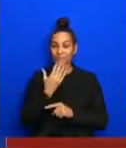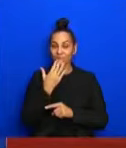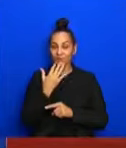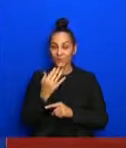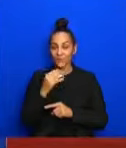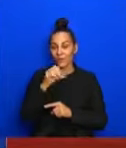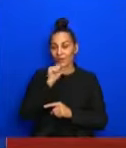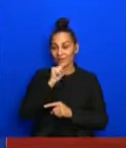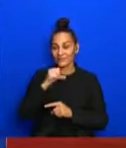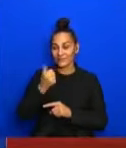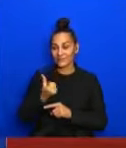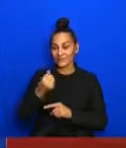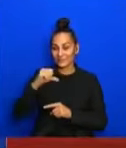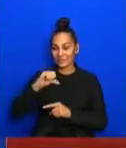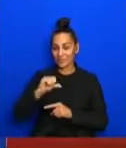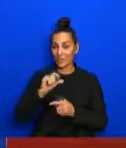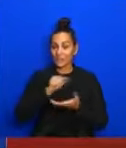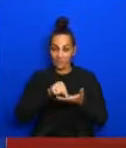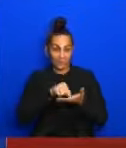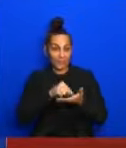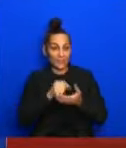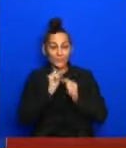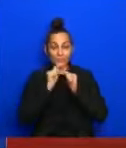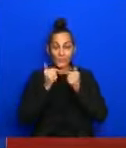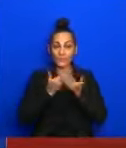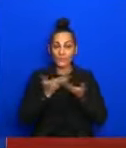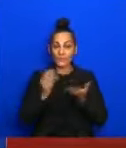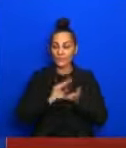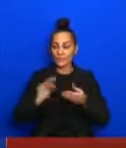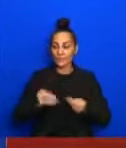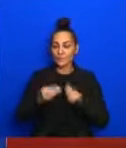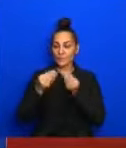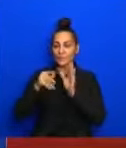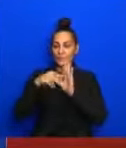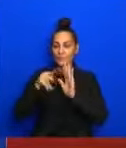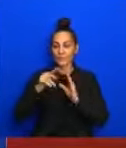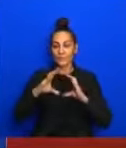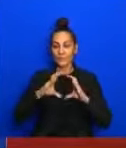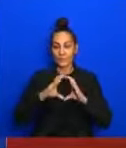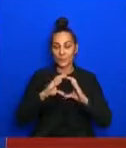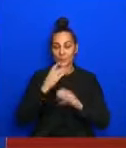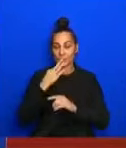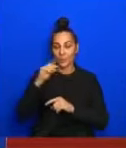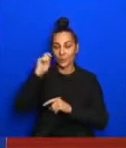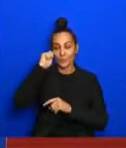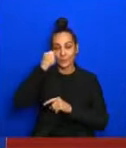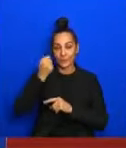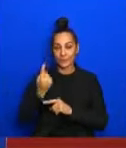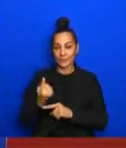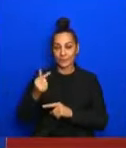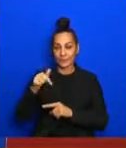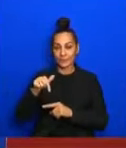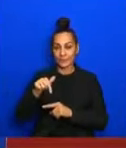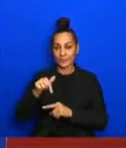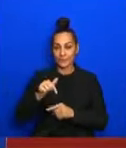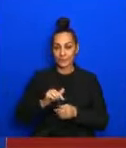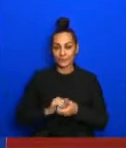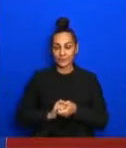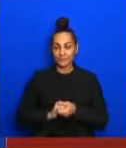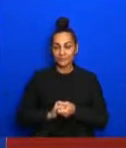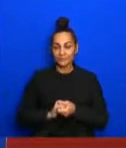número 69. Vai marcando, boa sorte. Esse prêmio pode sair para você. Bola preta, 17. Preta,